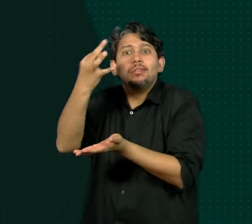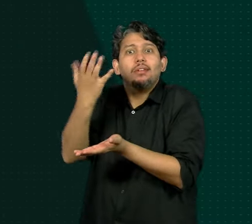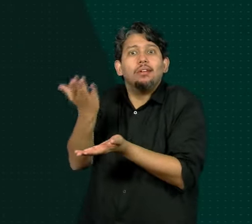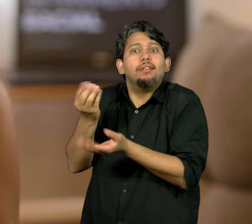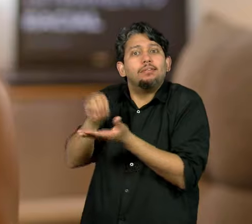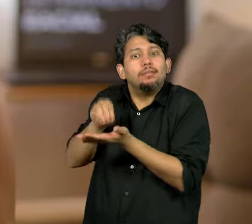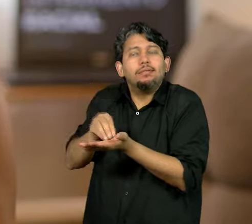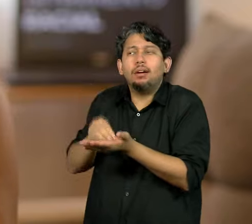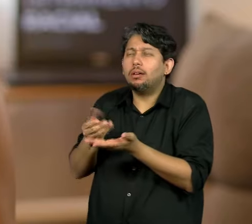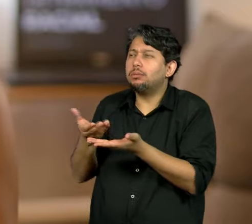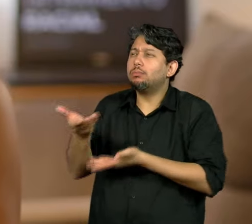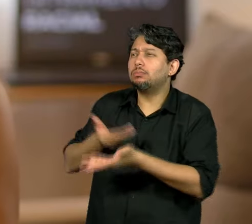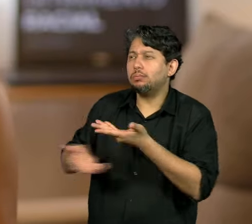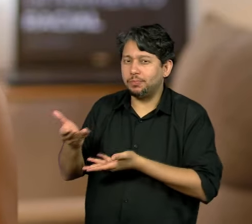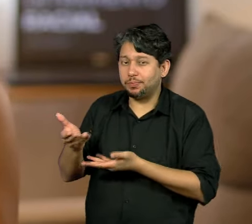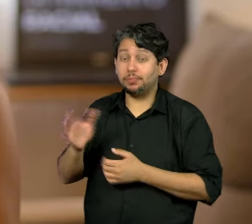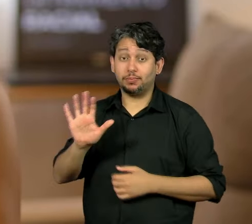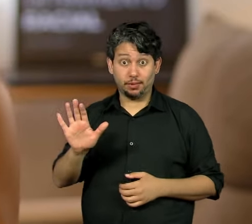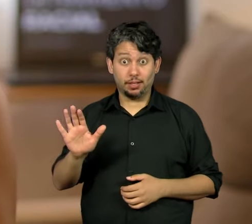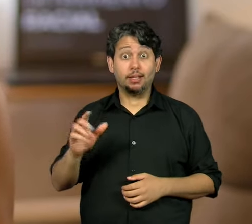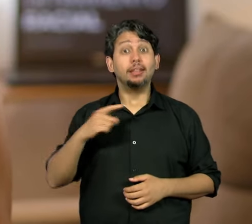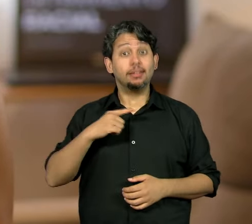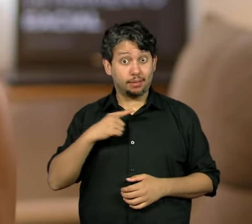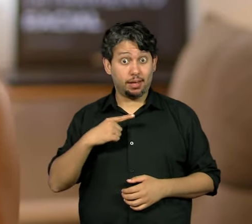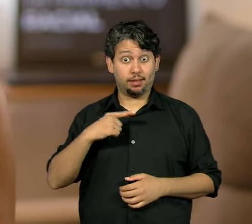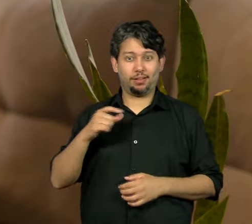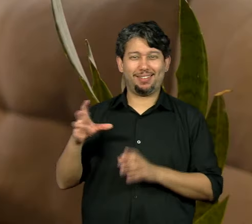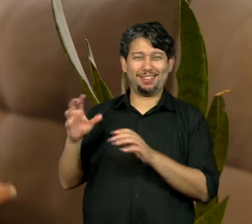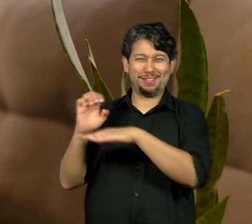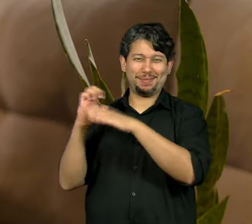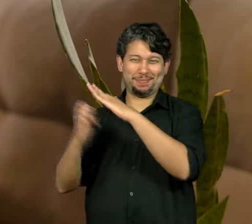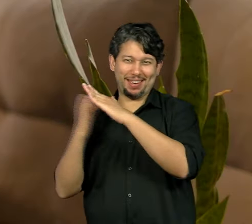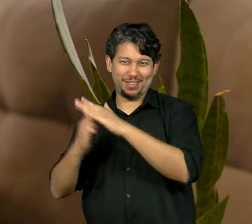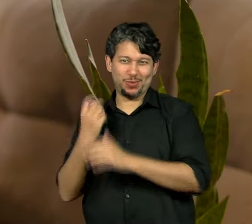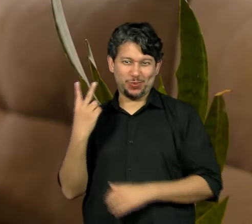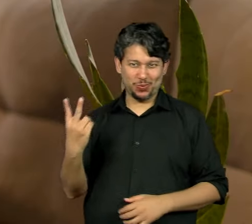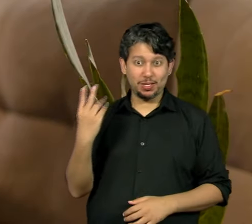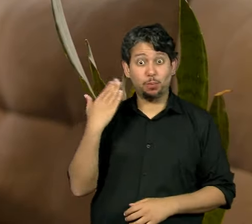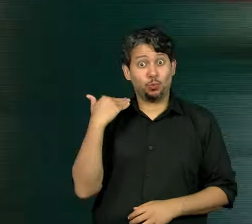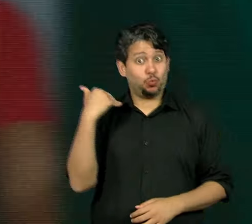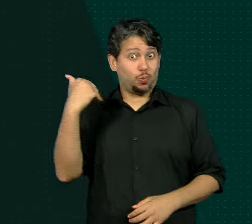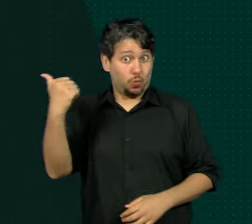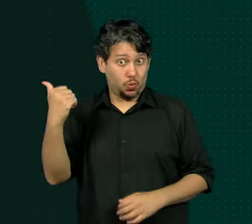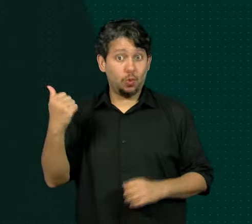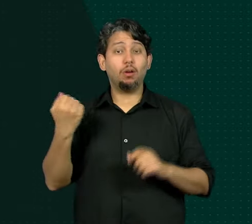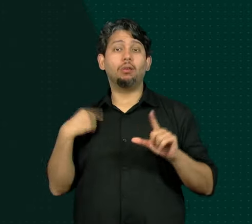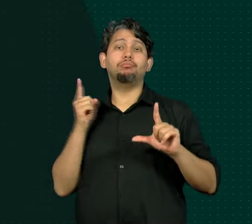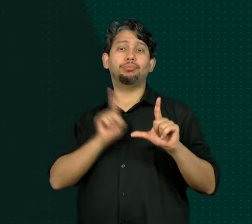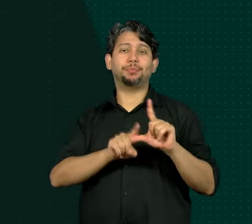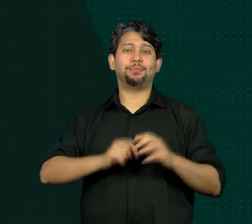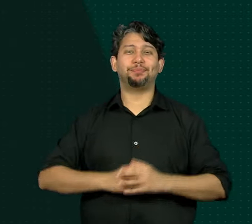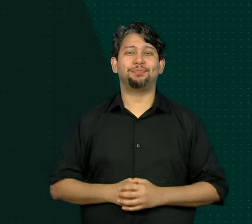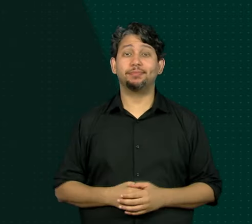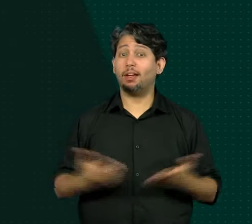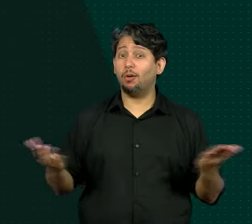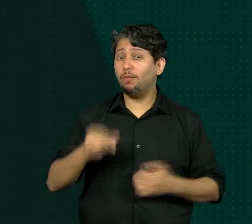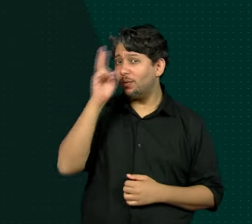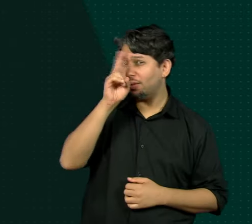geral. Então eu fui convidada por 2 plataformas para falar sobre questões raciais. Passando para lembrar que este é um